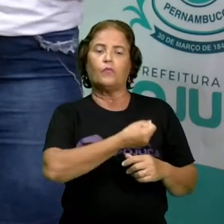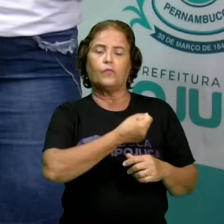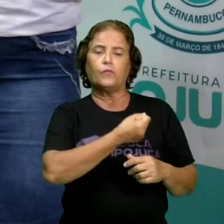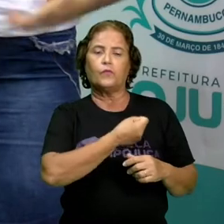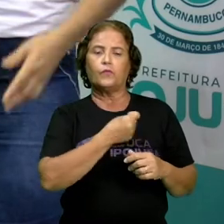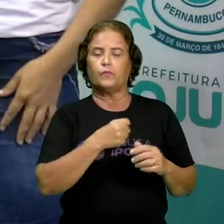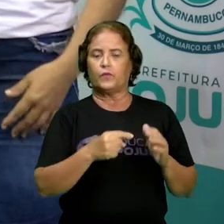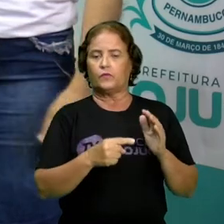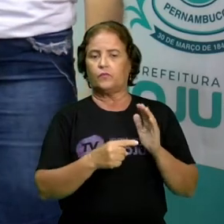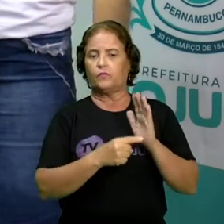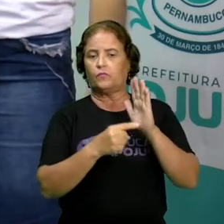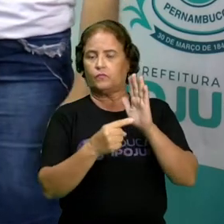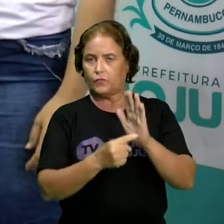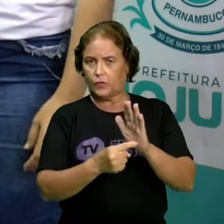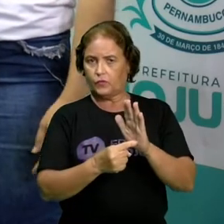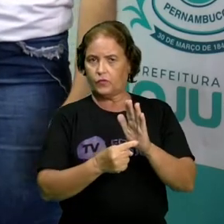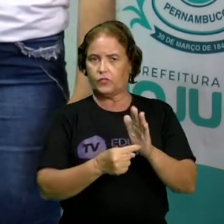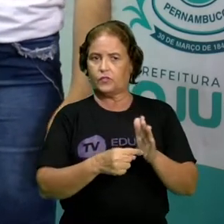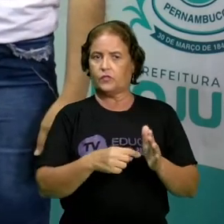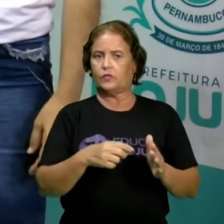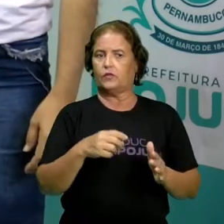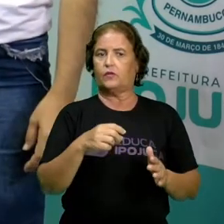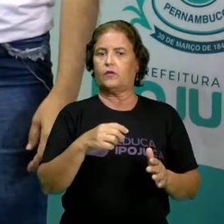de capacidade.